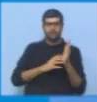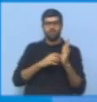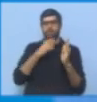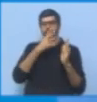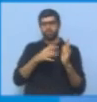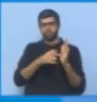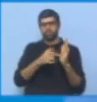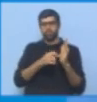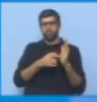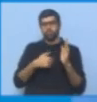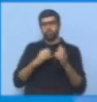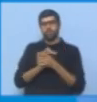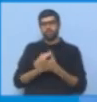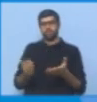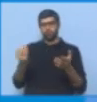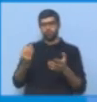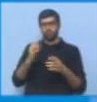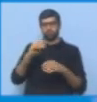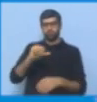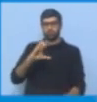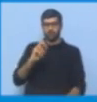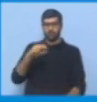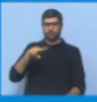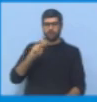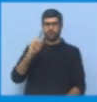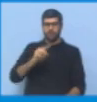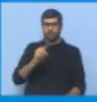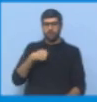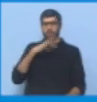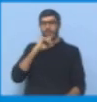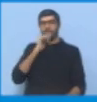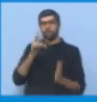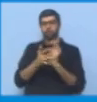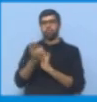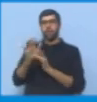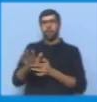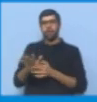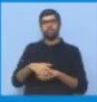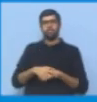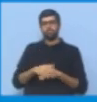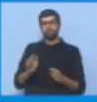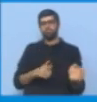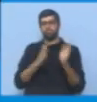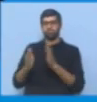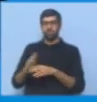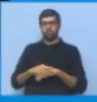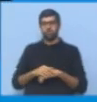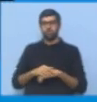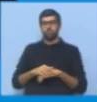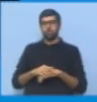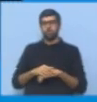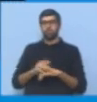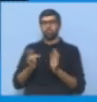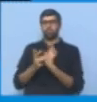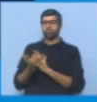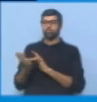diz-se que houve umas bodas em Caná e a mãe de Jesus estava lá. Por outro lado, também vieram